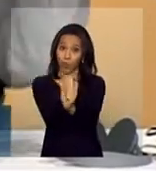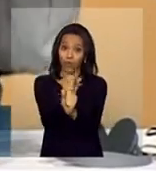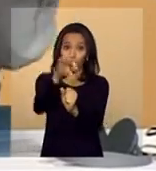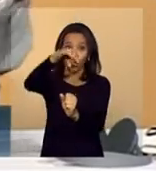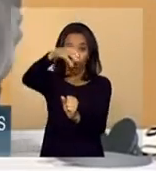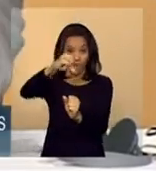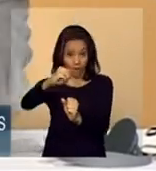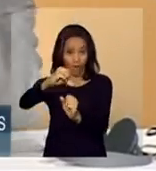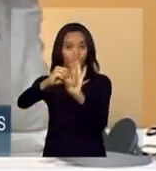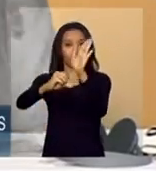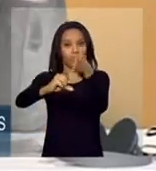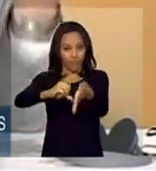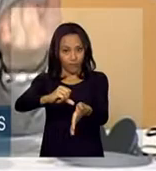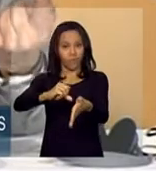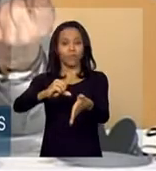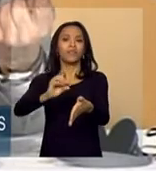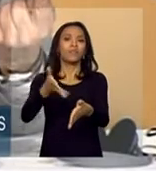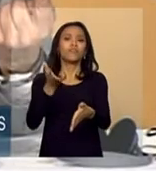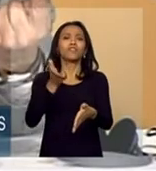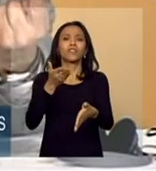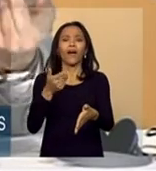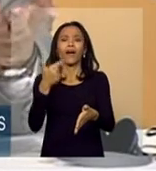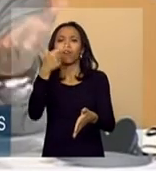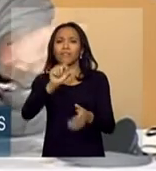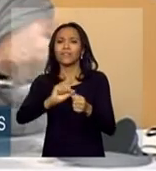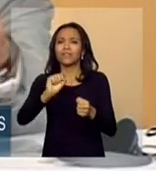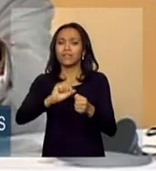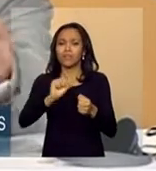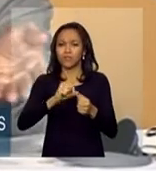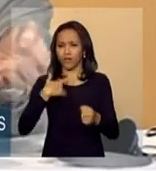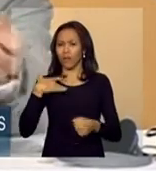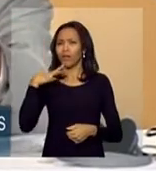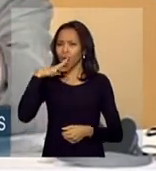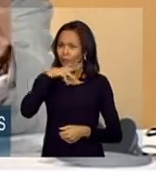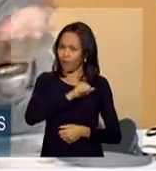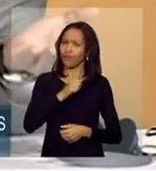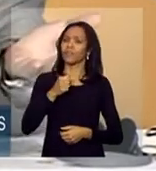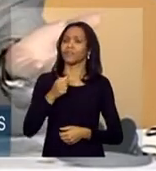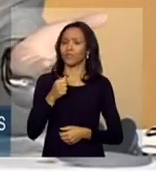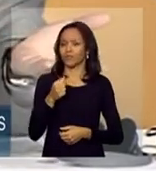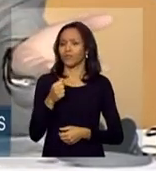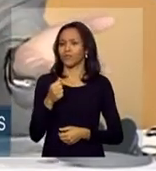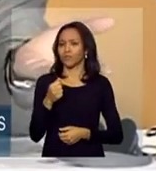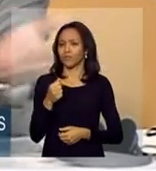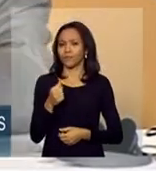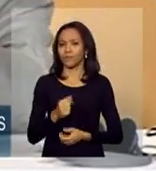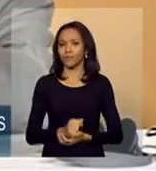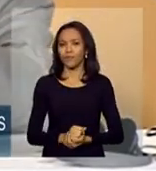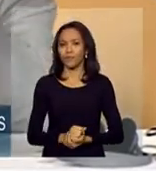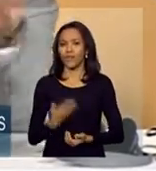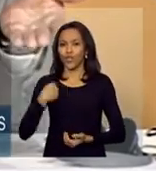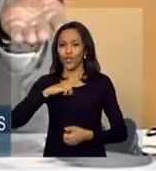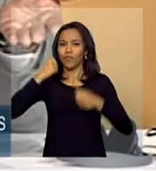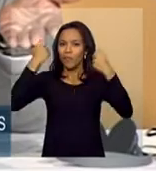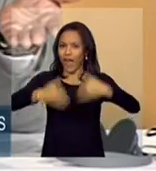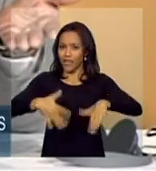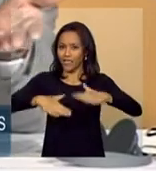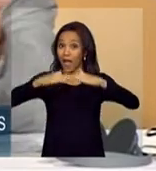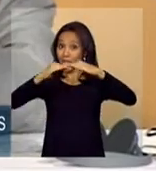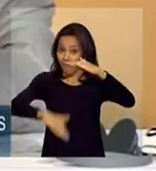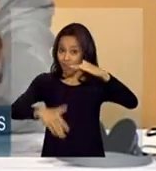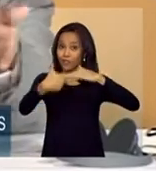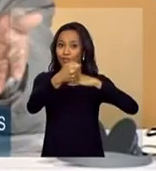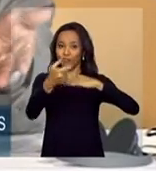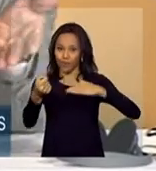fizemos as grandes redes internacionais. Eu acho que nós seguramente gastaremos abaixo desses 200.